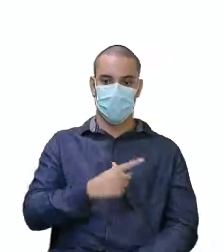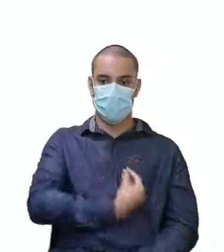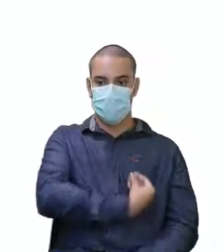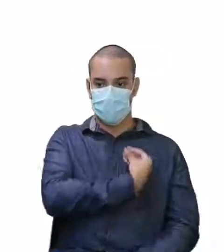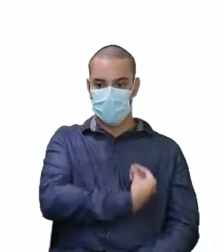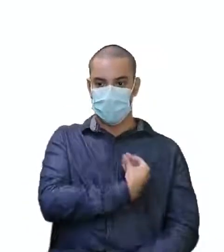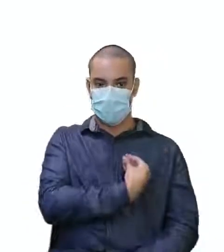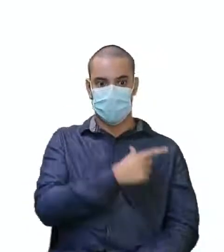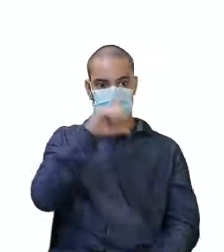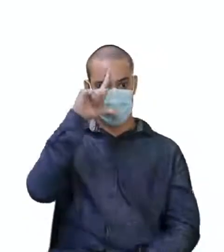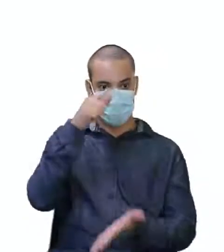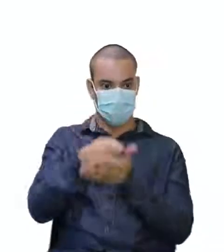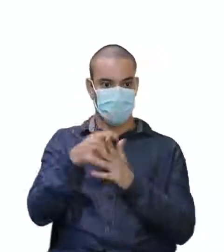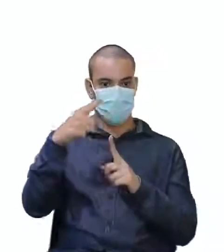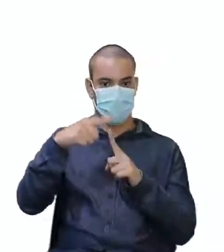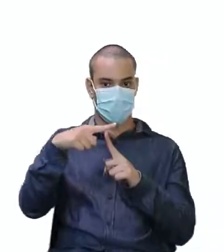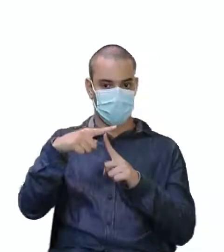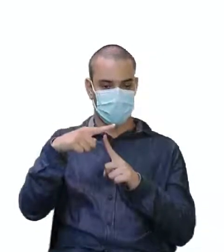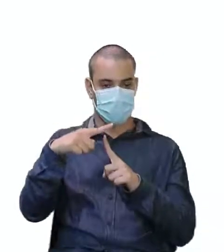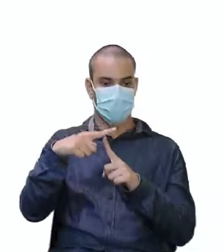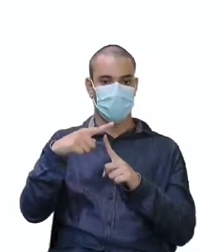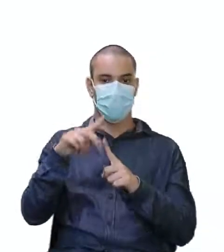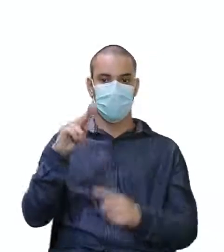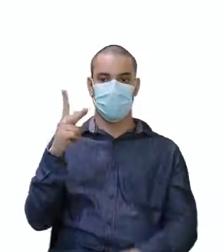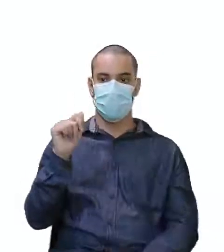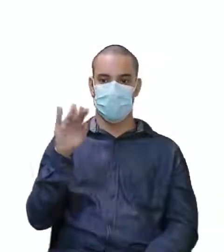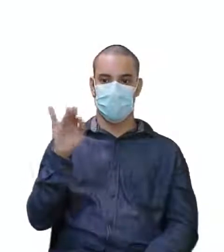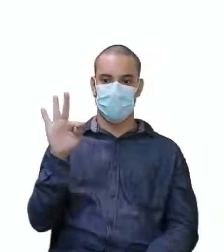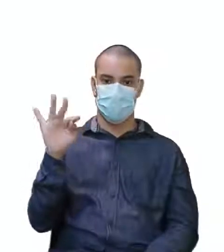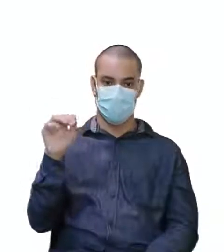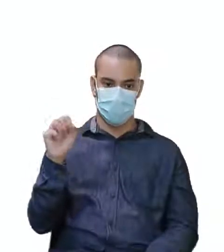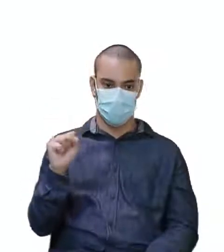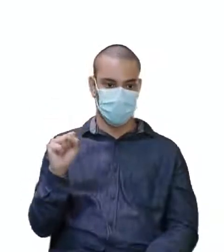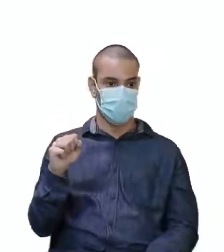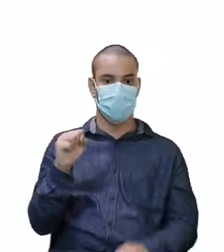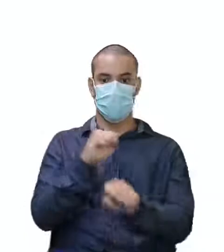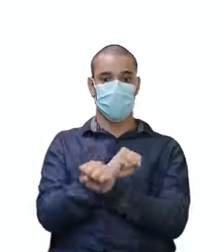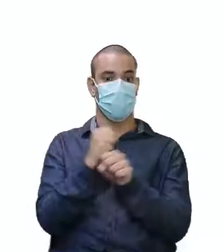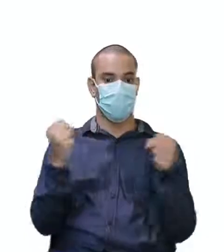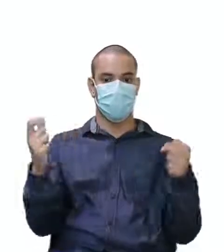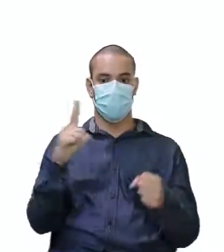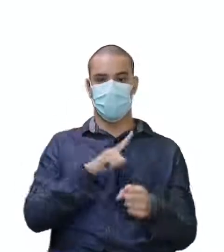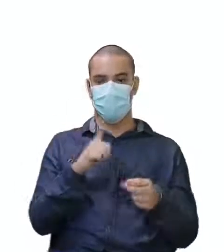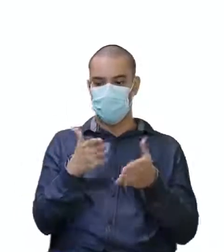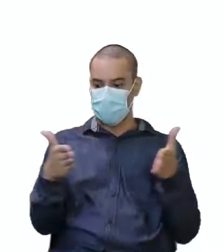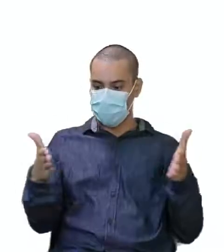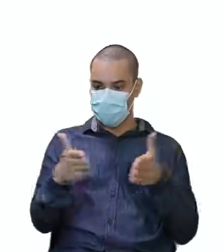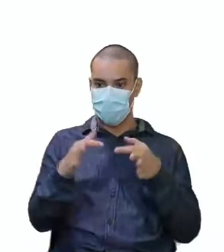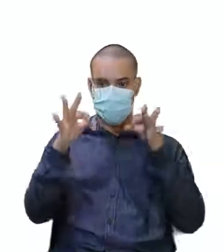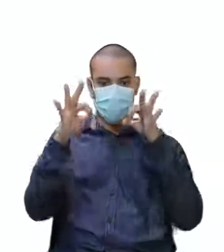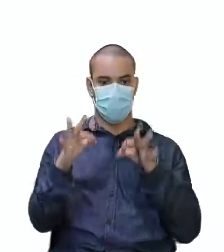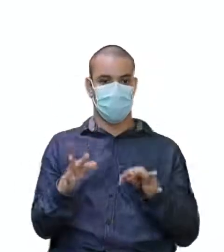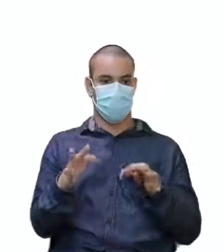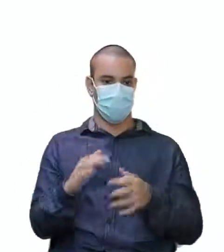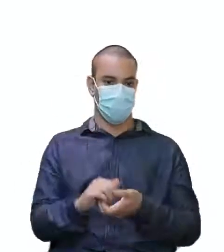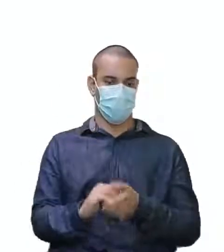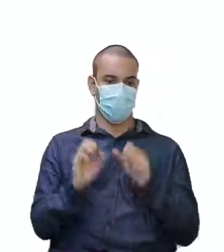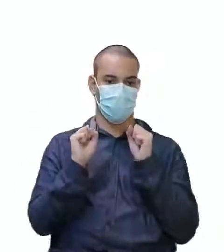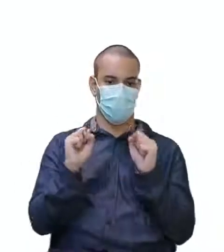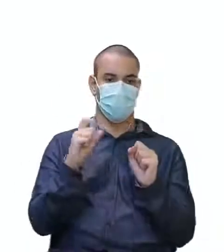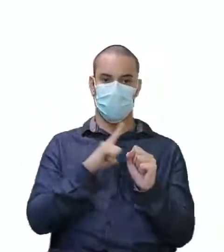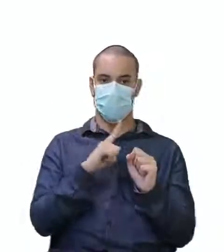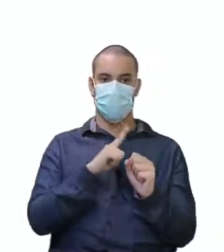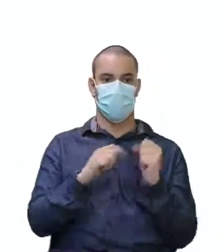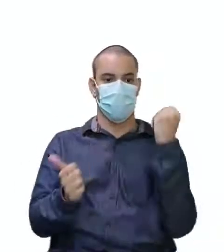sob determinados tipos de hábitats. O hábitat não possui um tamanho definido. Pode